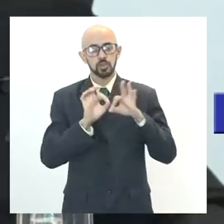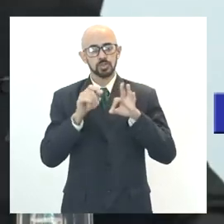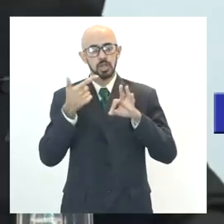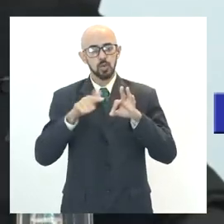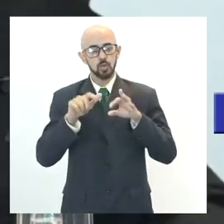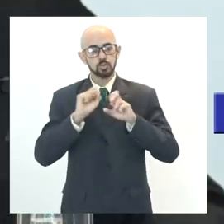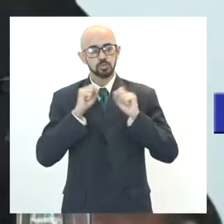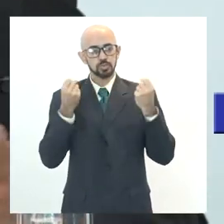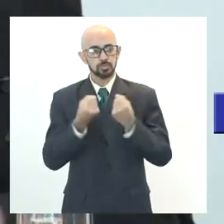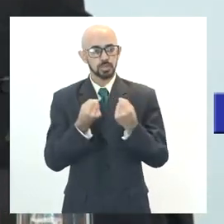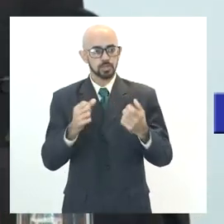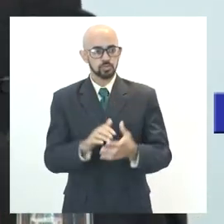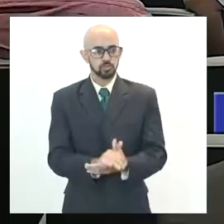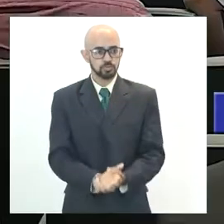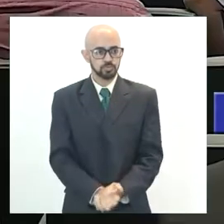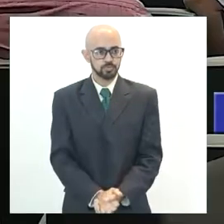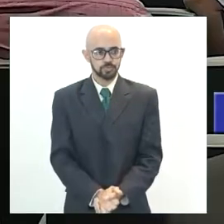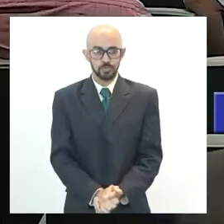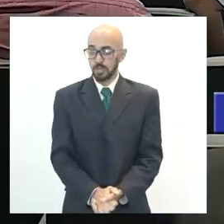seminários agradecer